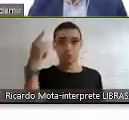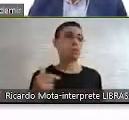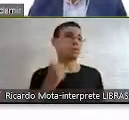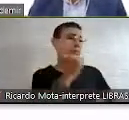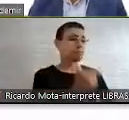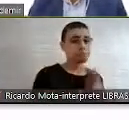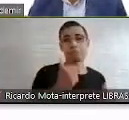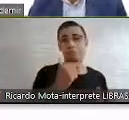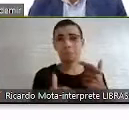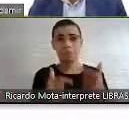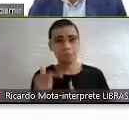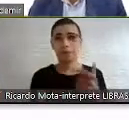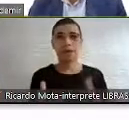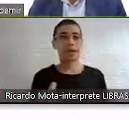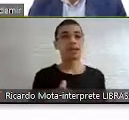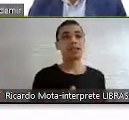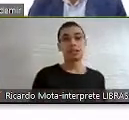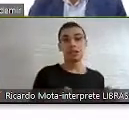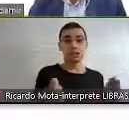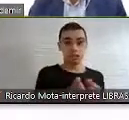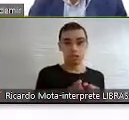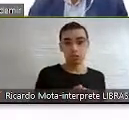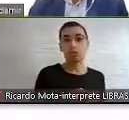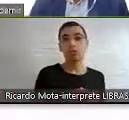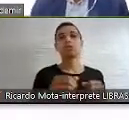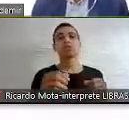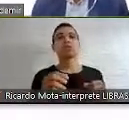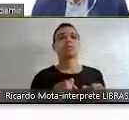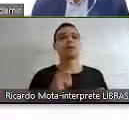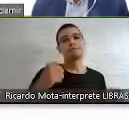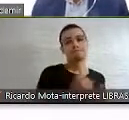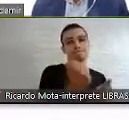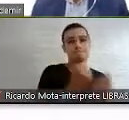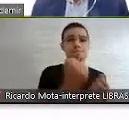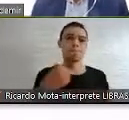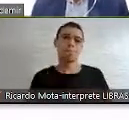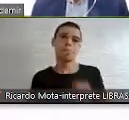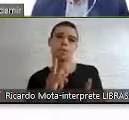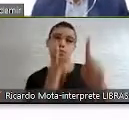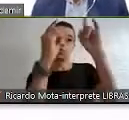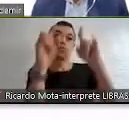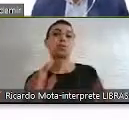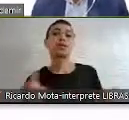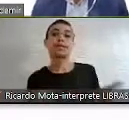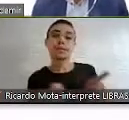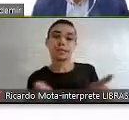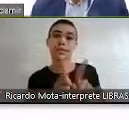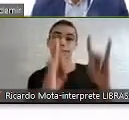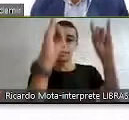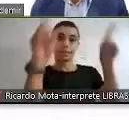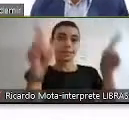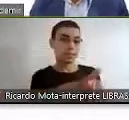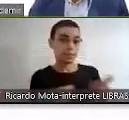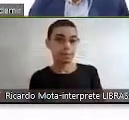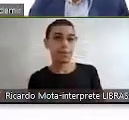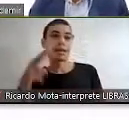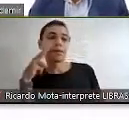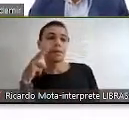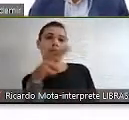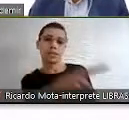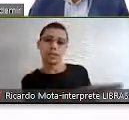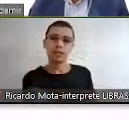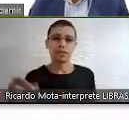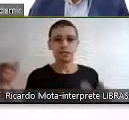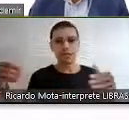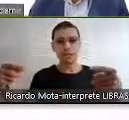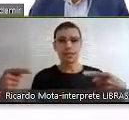que participaram tanto na etapa construtiva ou de manutenção nesses acidentes. Eu destaco